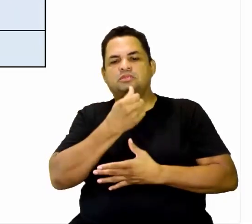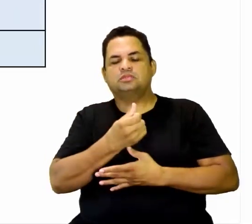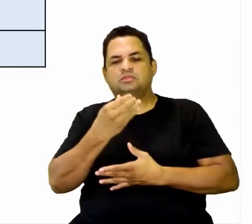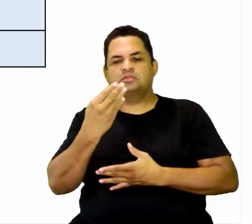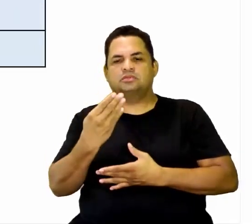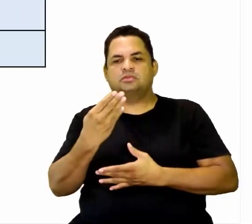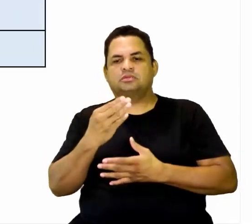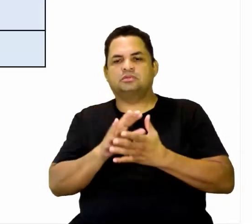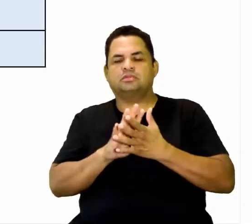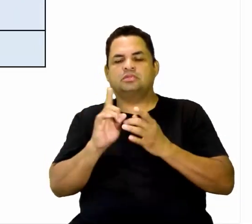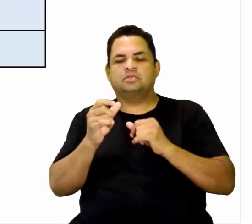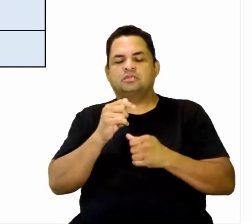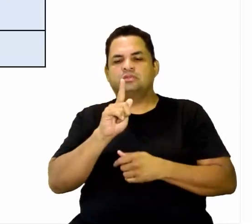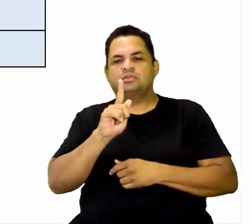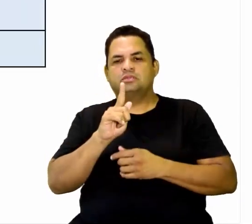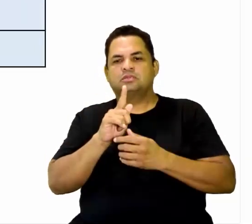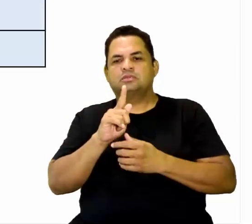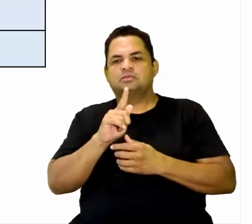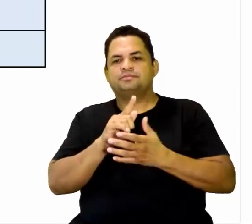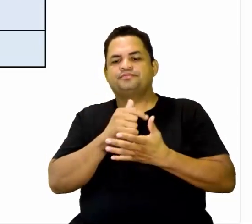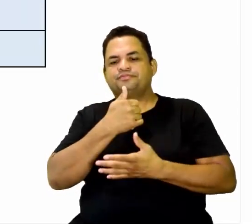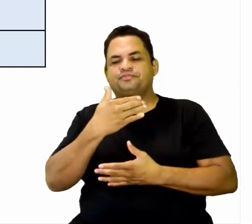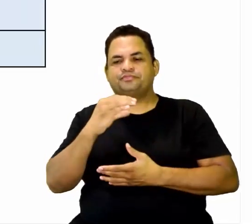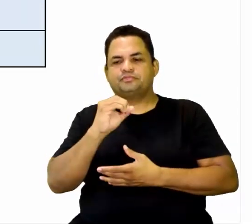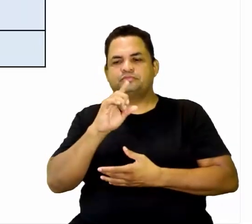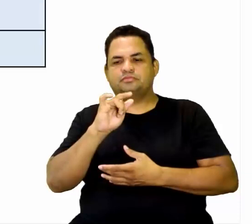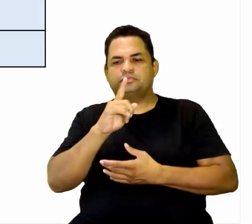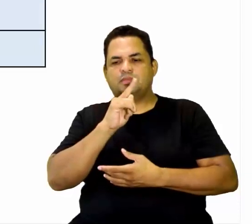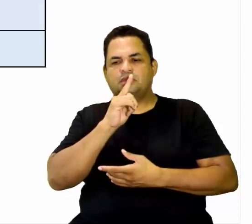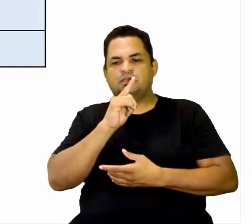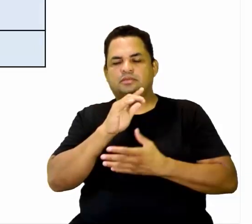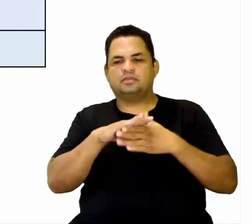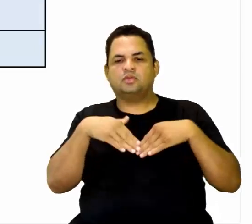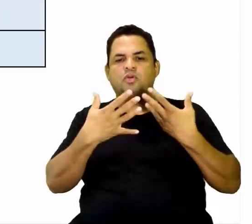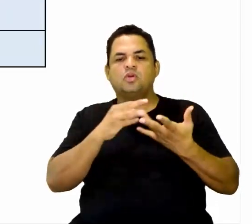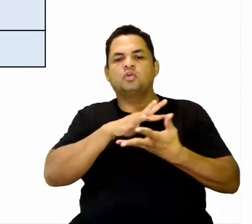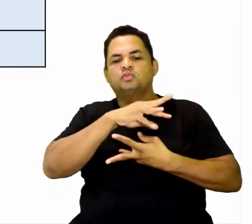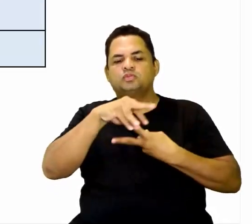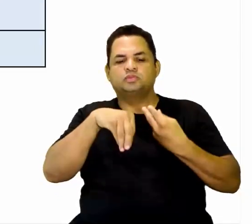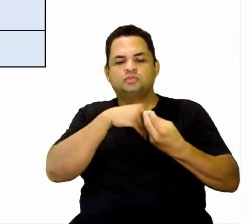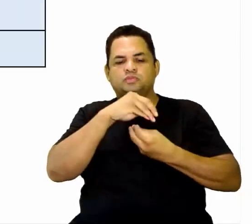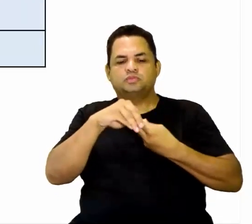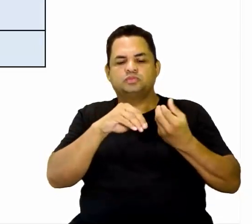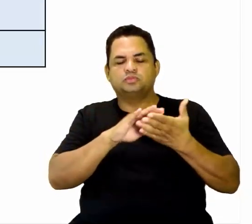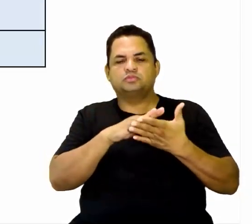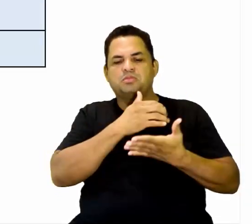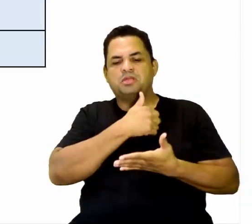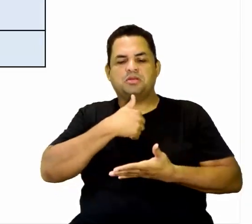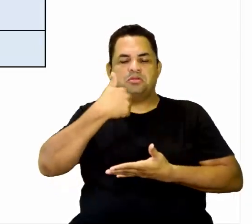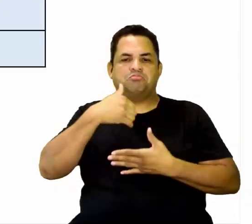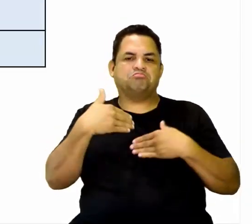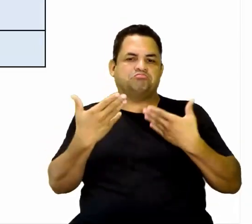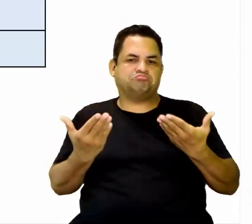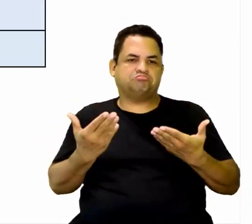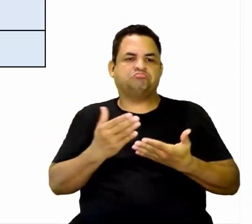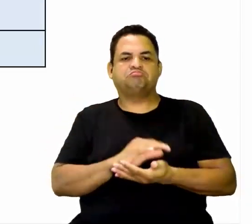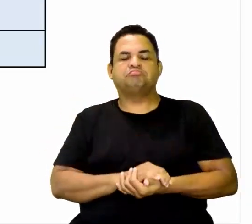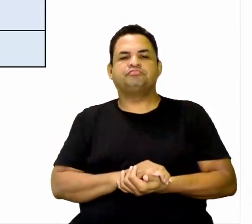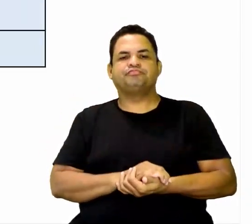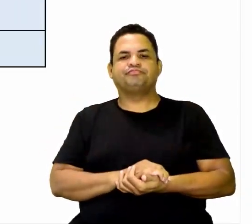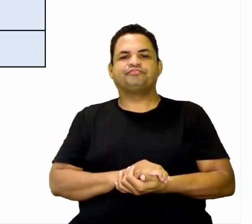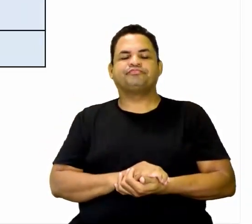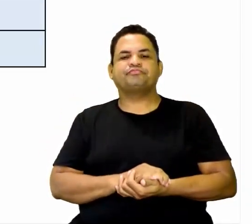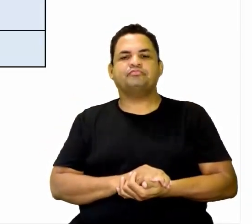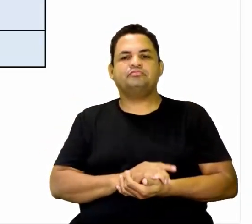100 ml de água. E aí, qual o mais solúvel e qual o menos solúvel? É isso? Vamos lá para